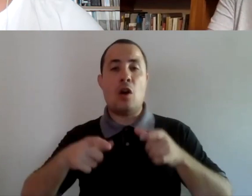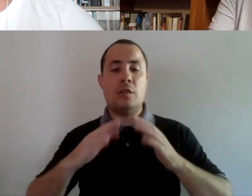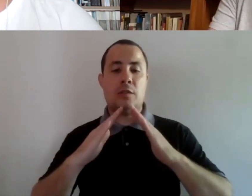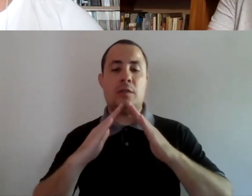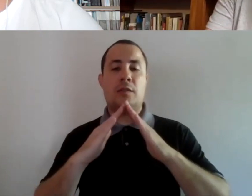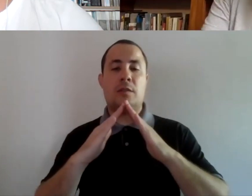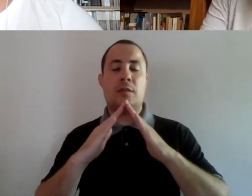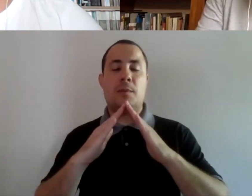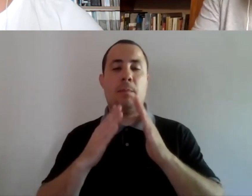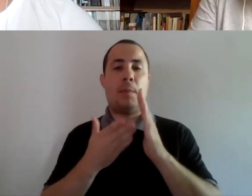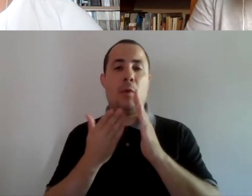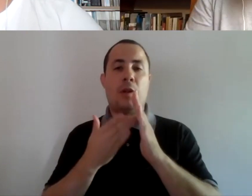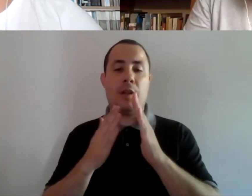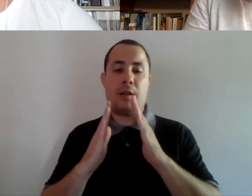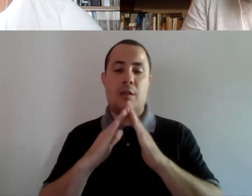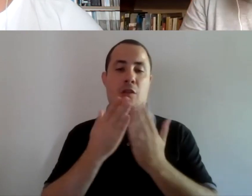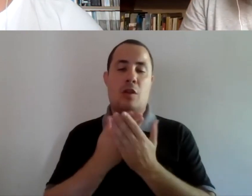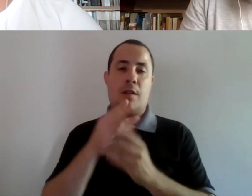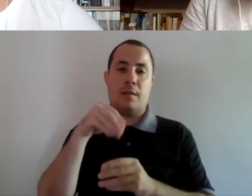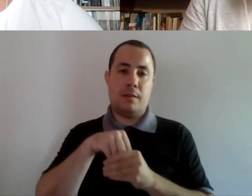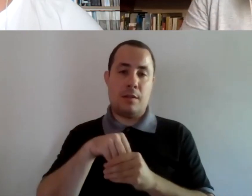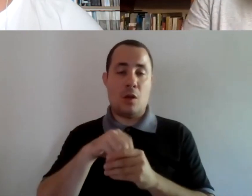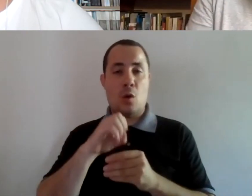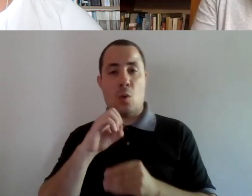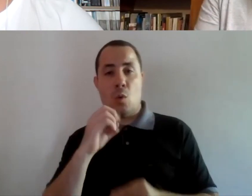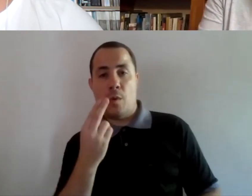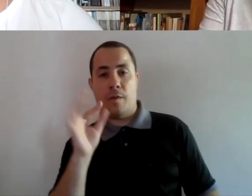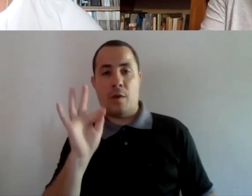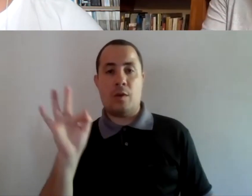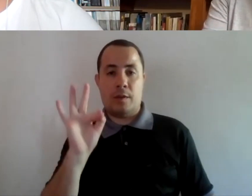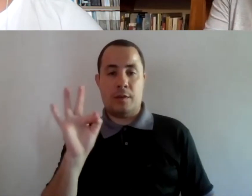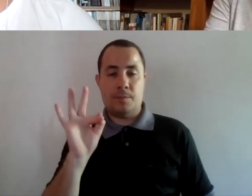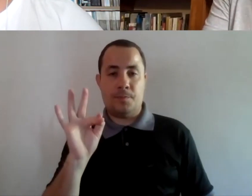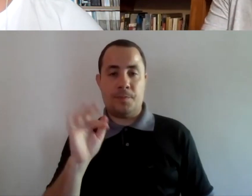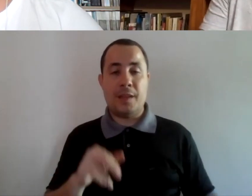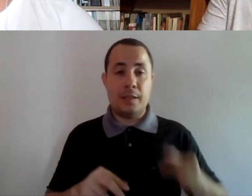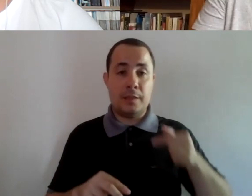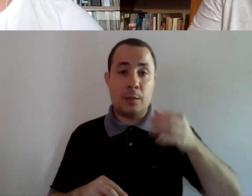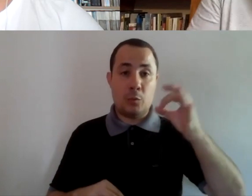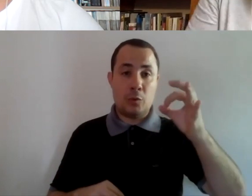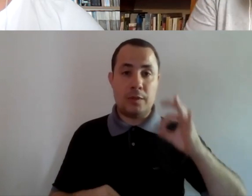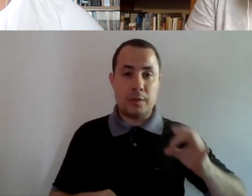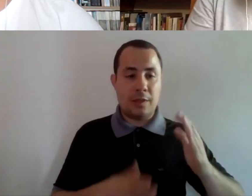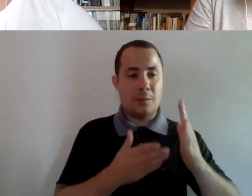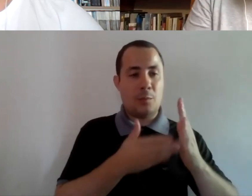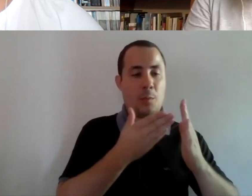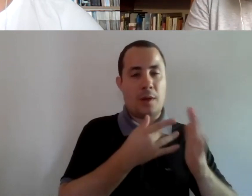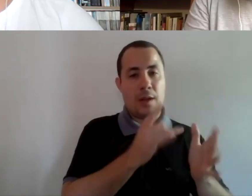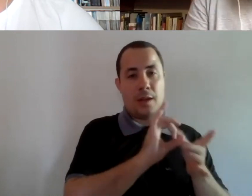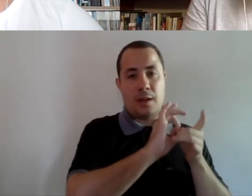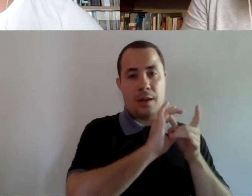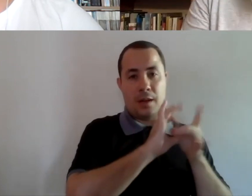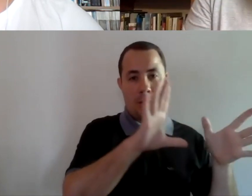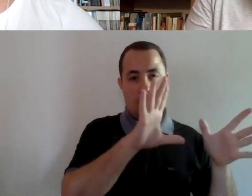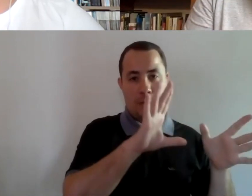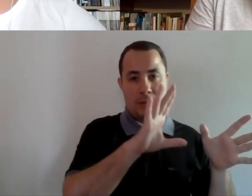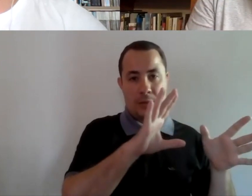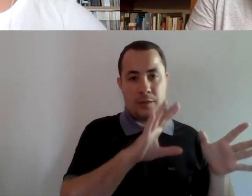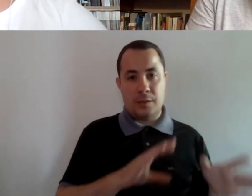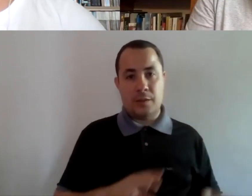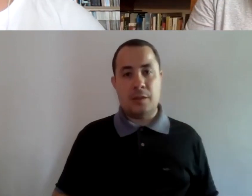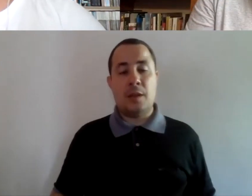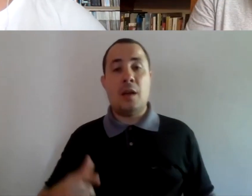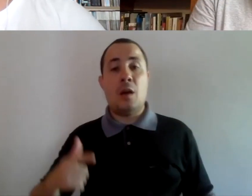faculdade, né? 7% em bibliotecas públicas e 3% em biblioteca